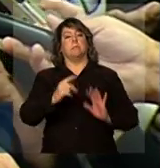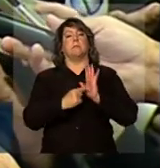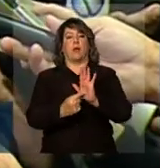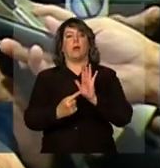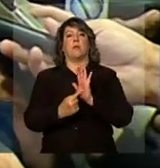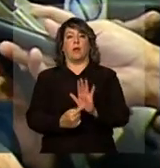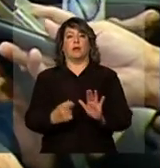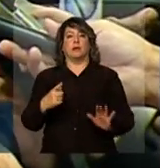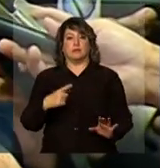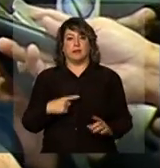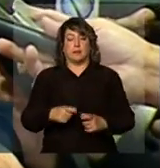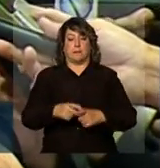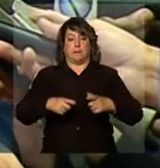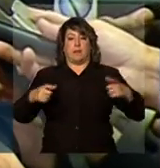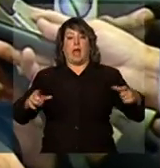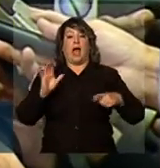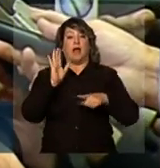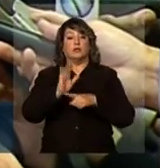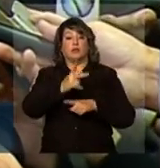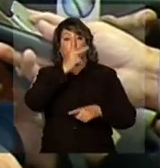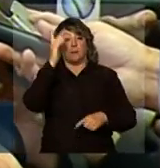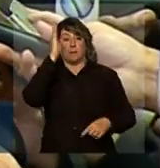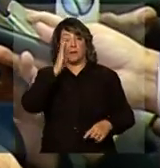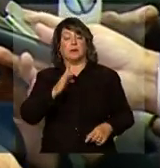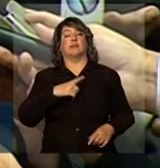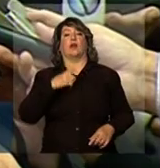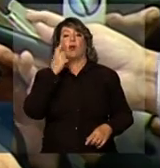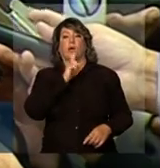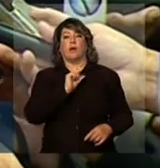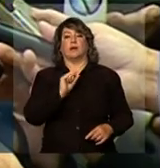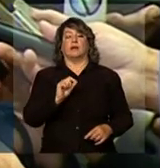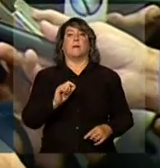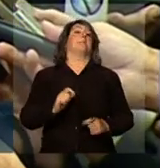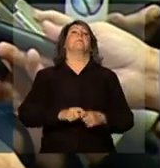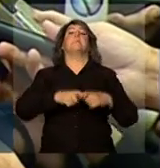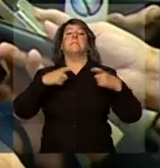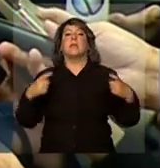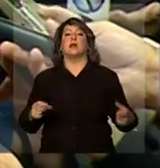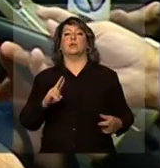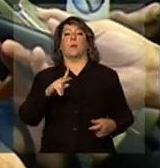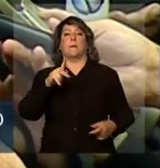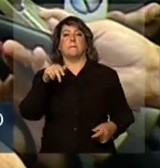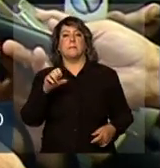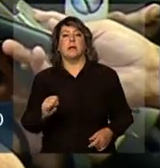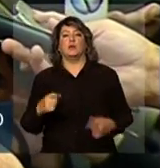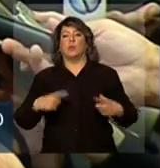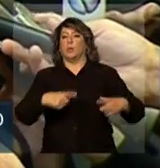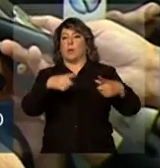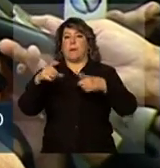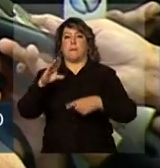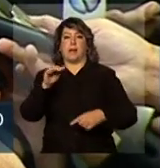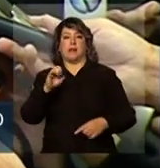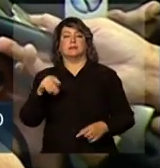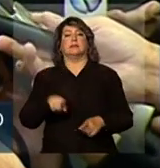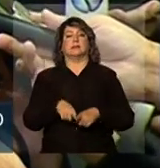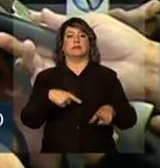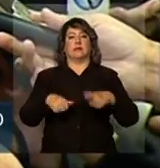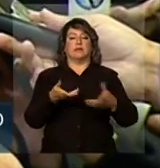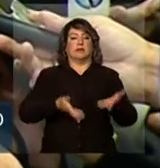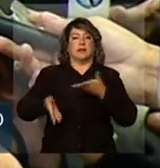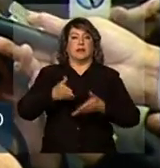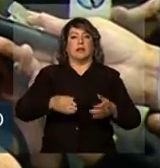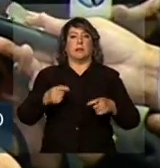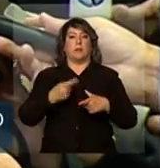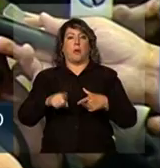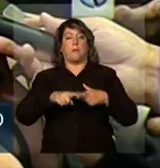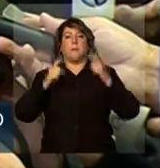ampliando possibilitando que a população brasileira tem acesso não só há mais unidades básicas as roupas a serviços de saúde mental há